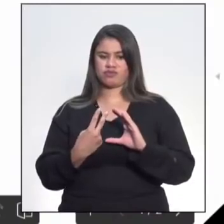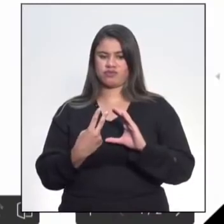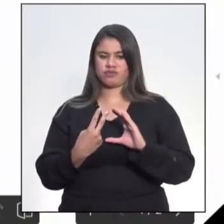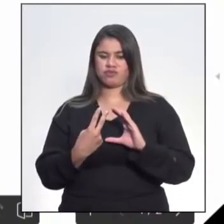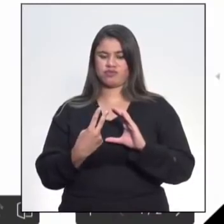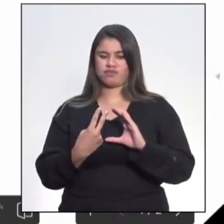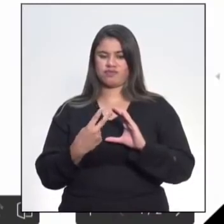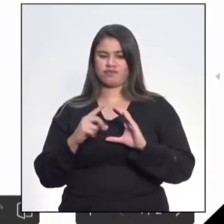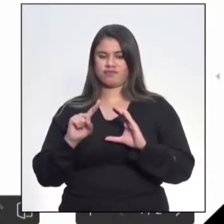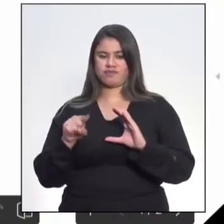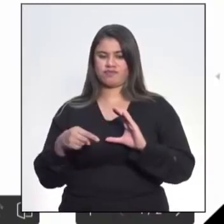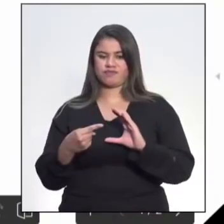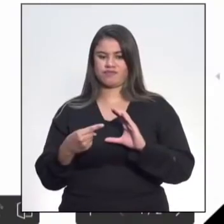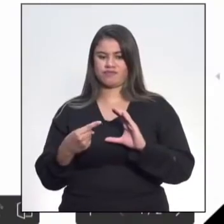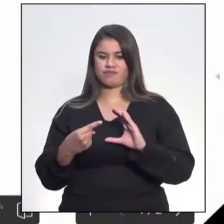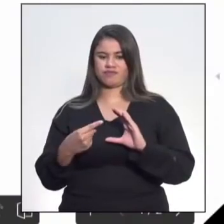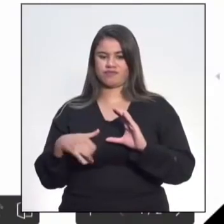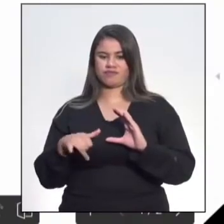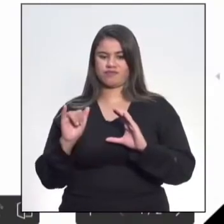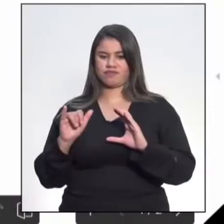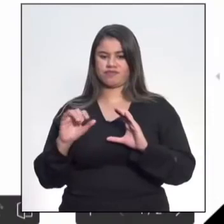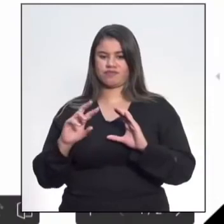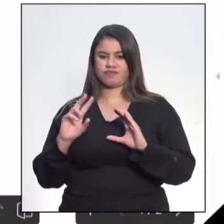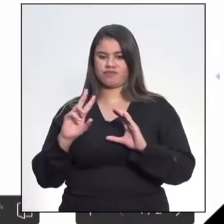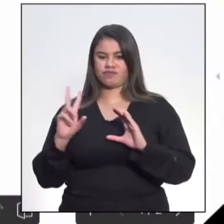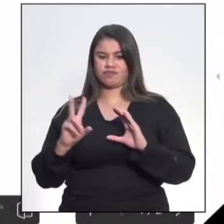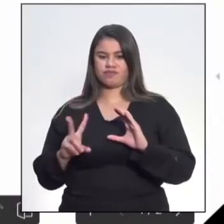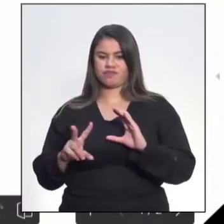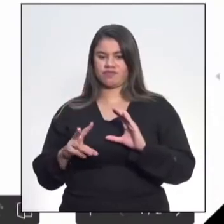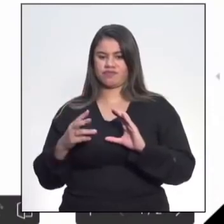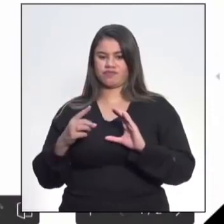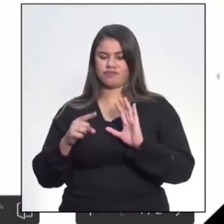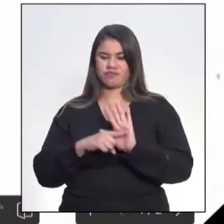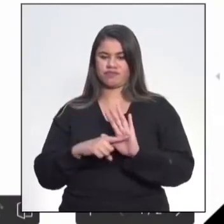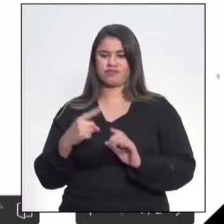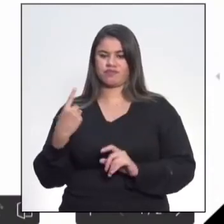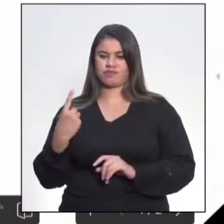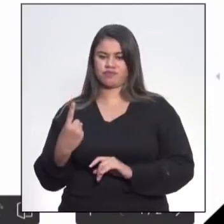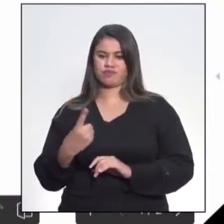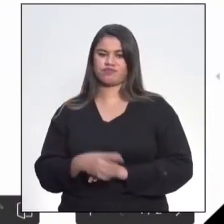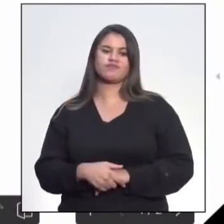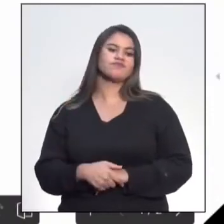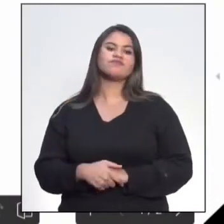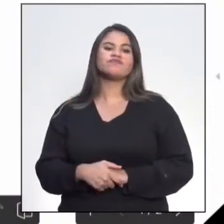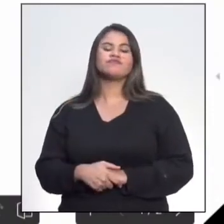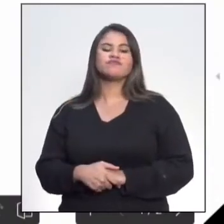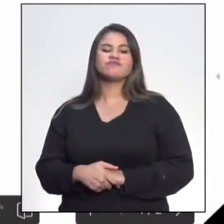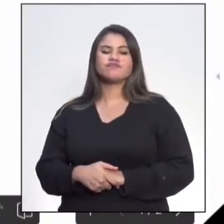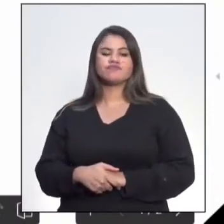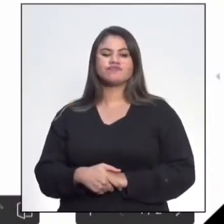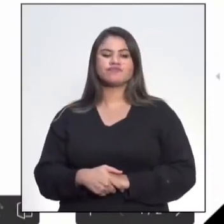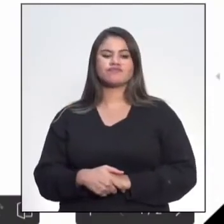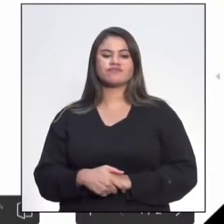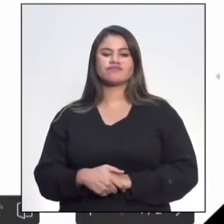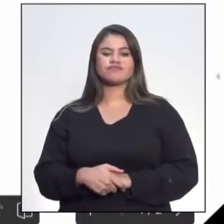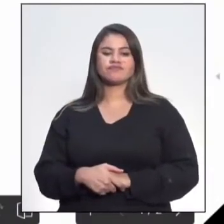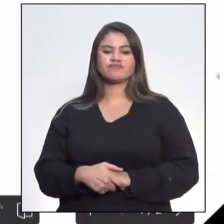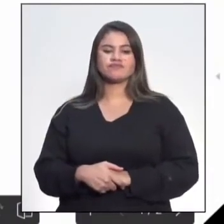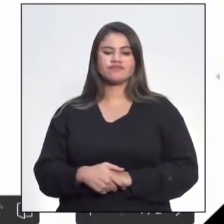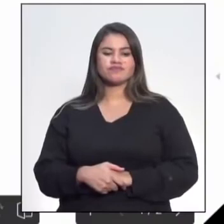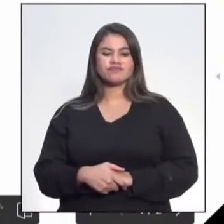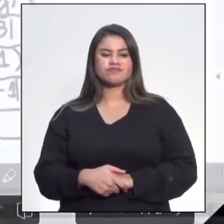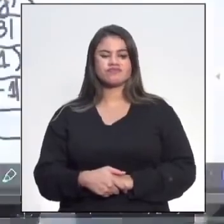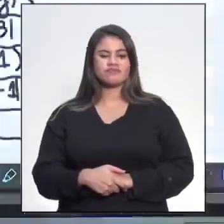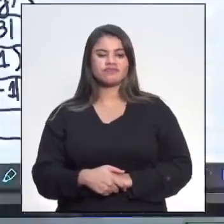2, vírgula, e o meu y vale menos 1. Fecho parênteses. Também ficou reto, não tem problema. Agora,